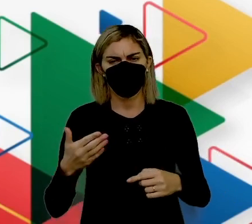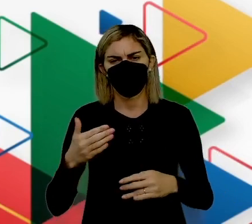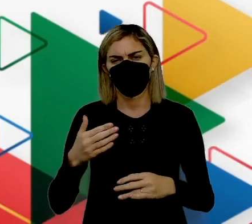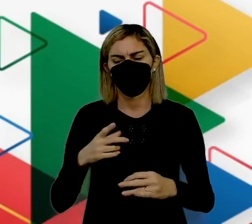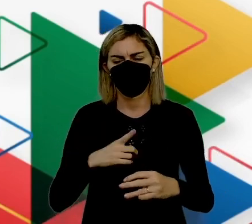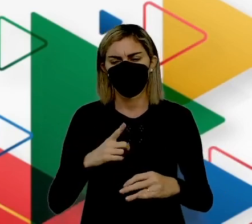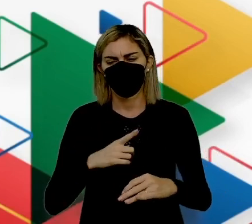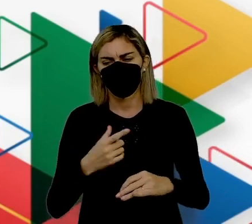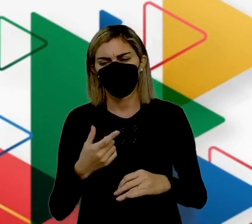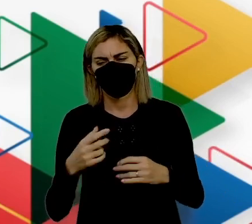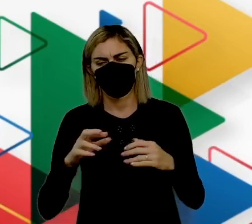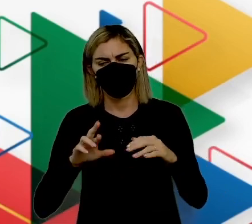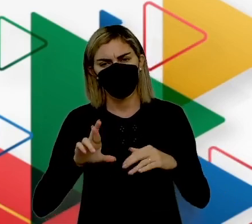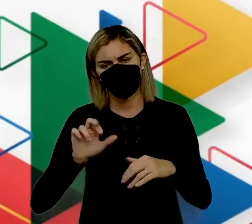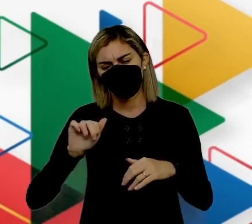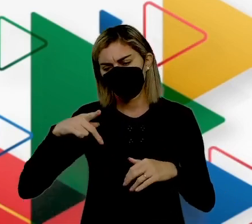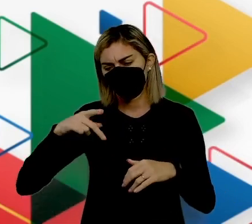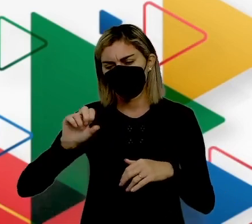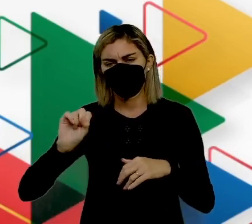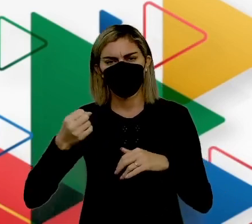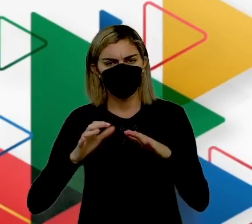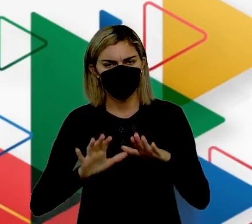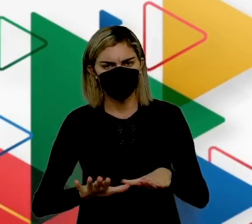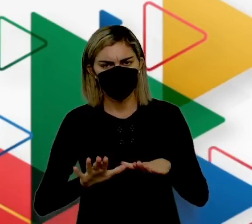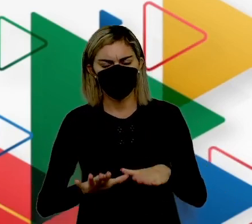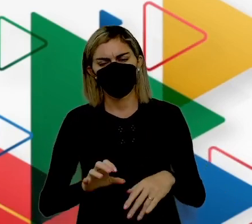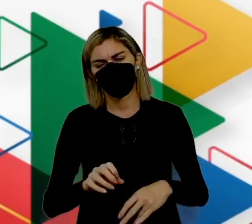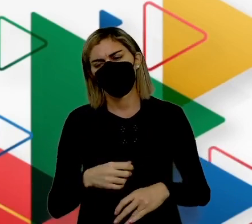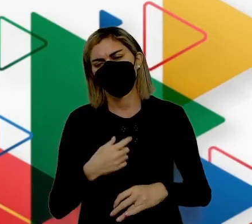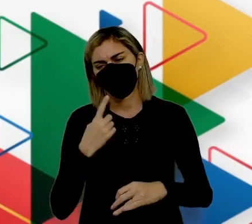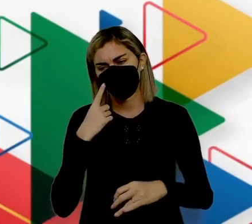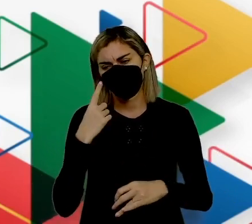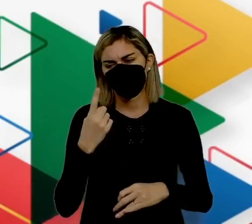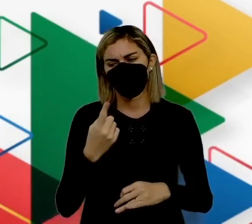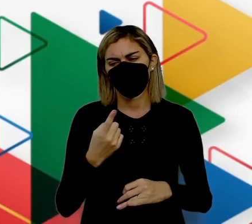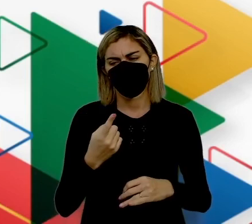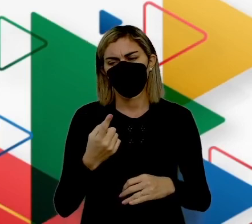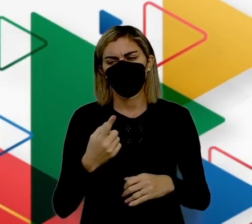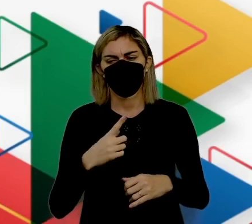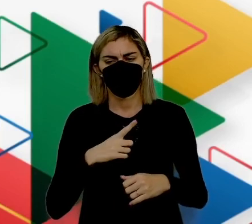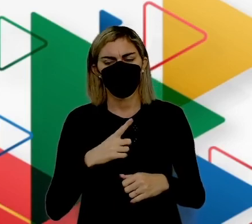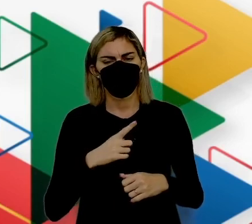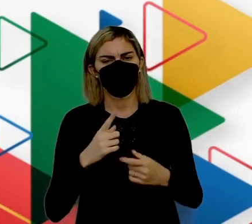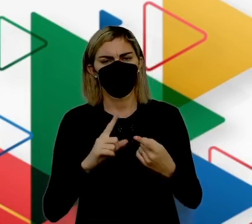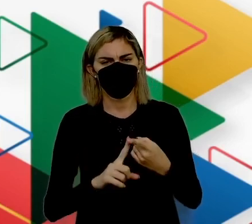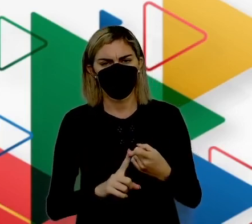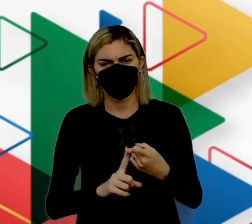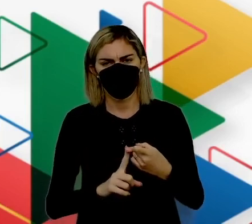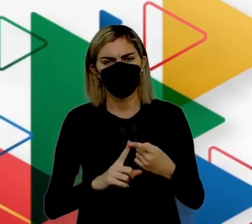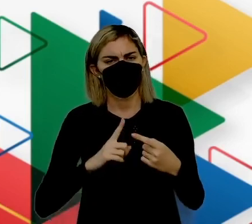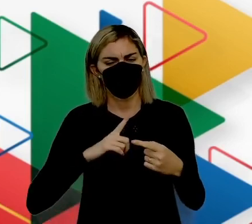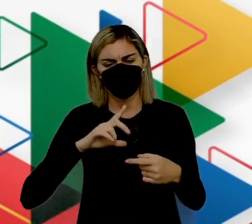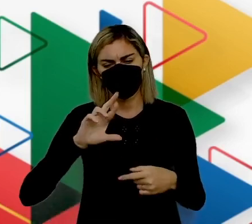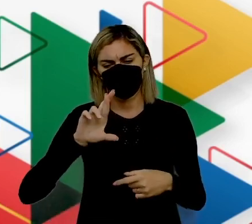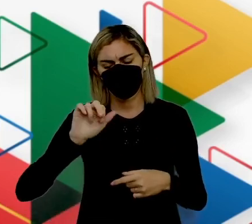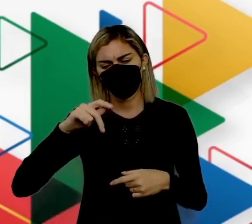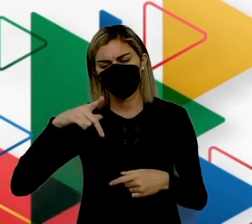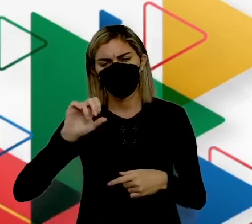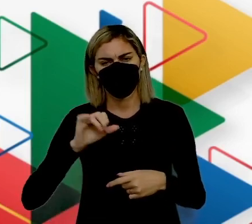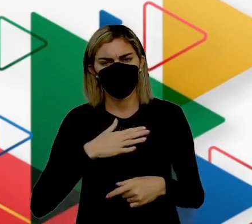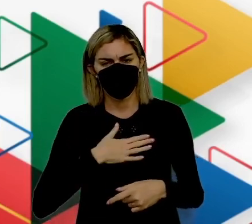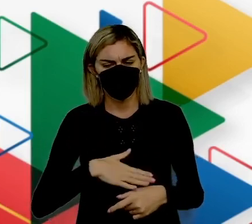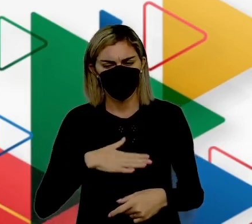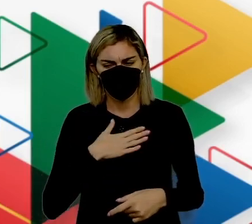abandonadas em repouso, ó a redundância, ó o pleonasmo, abandonada em repouso. Se